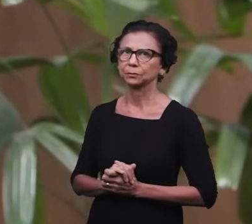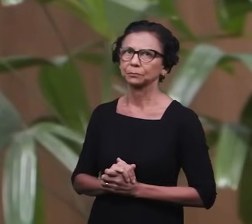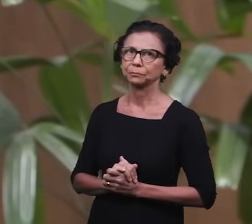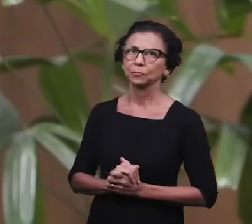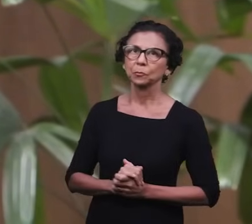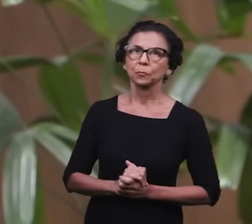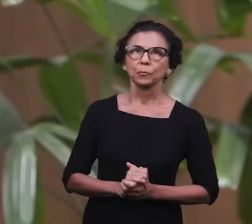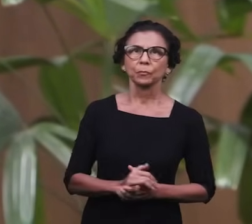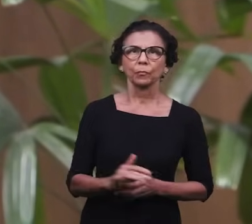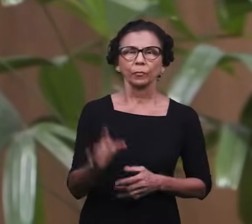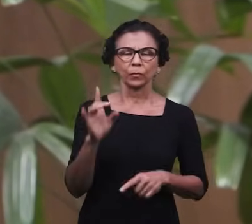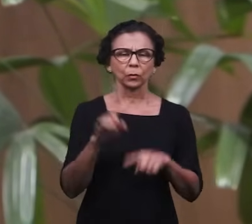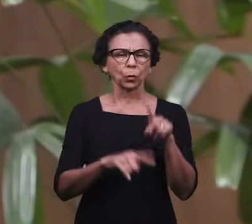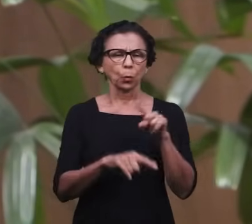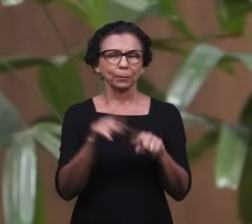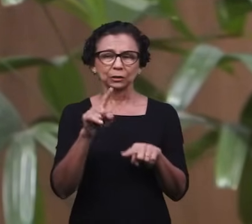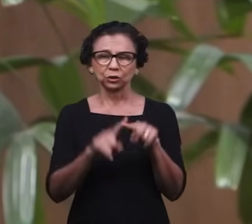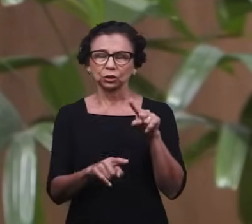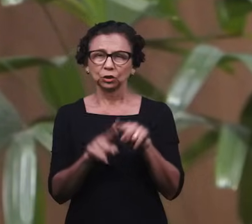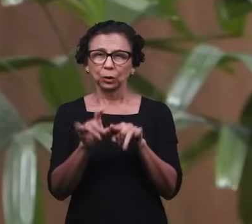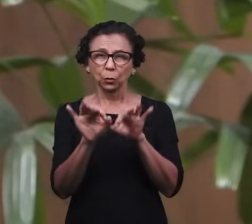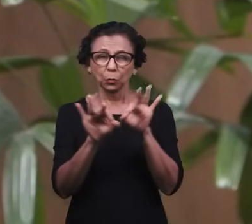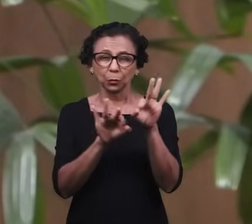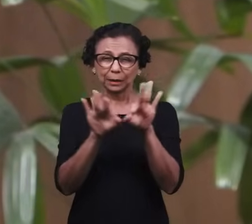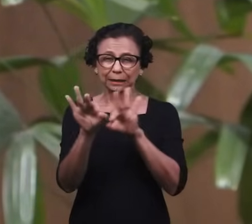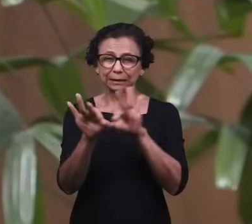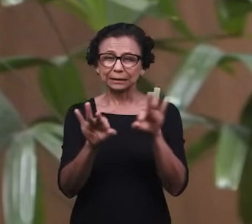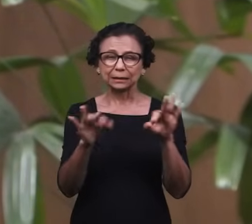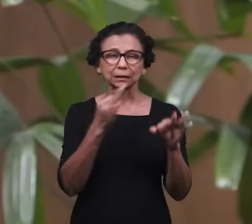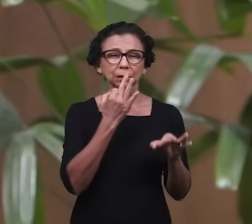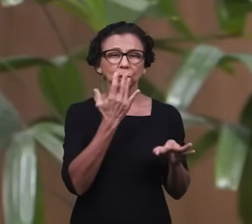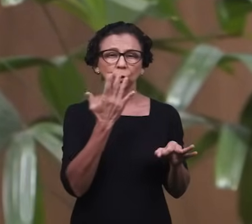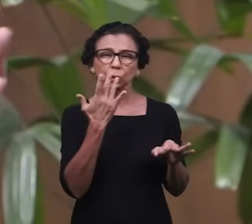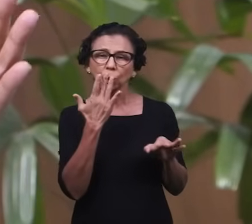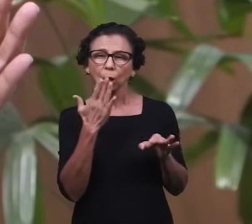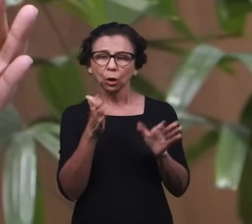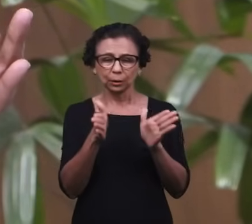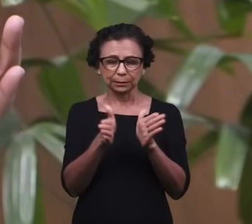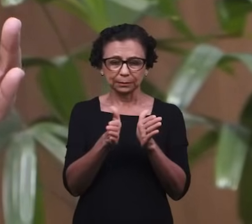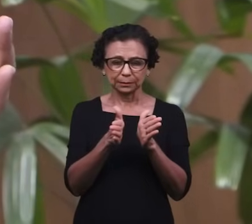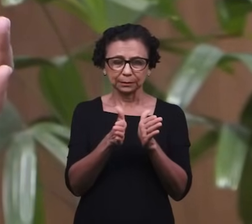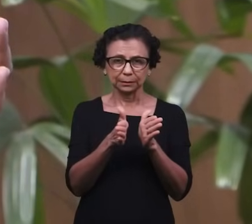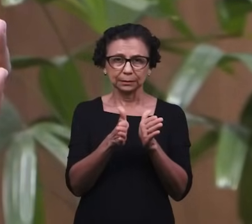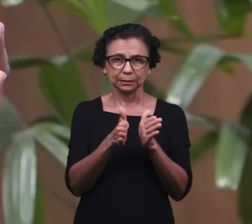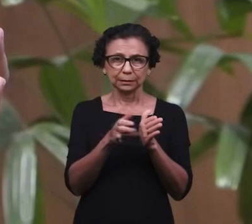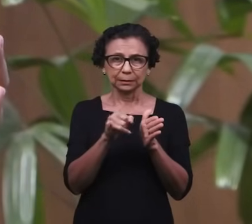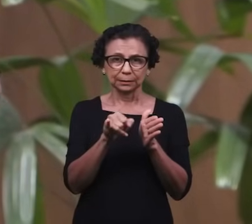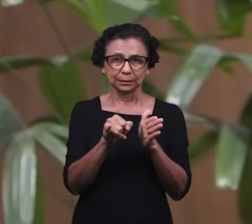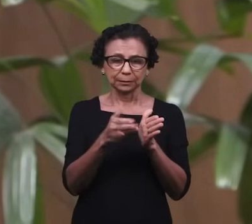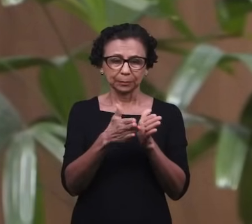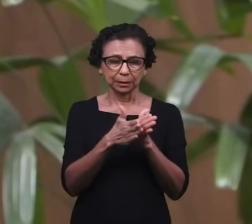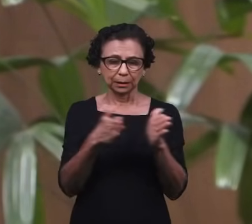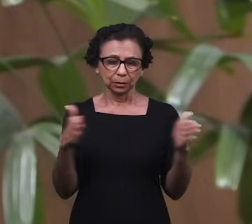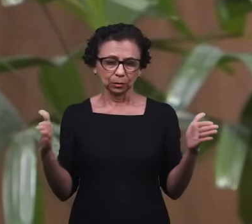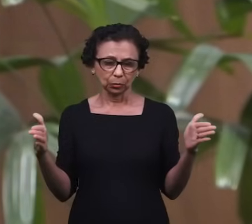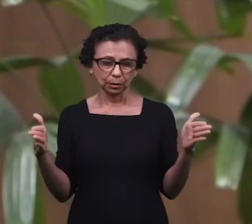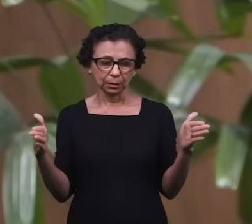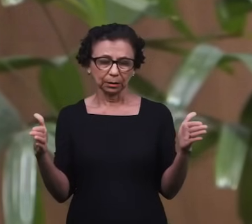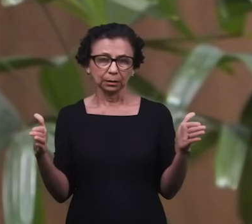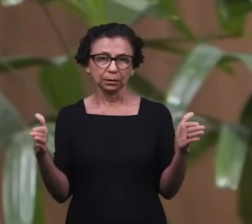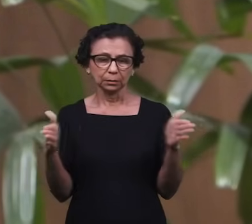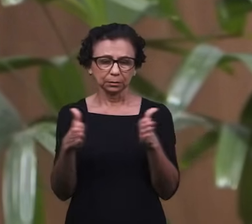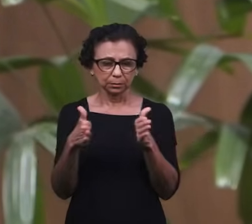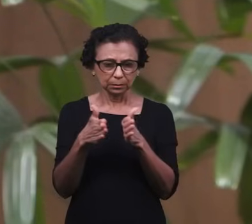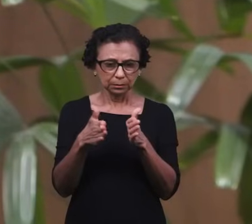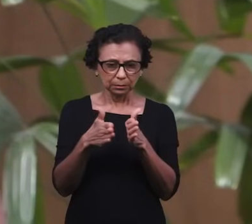objetos. Então, organizar em cores ou em tamanhos e fazer a mesma coisa depois da